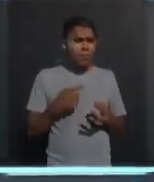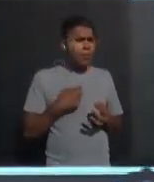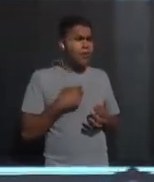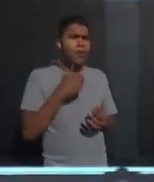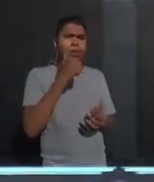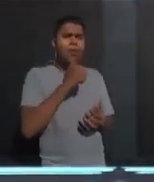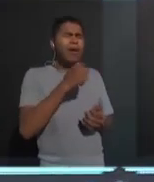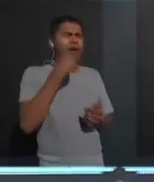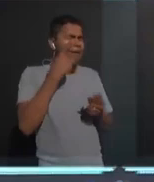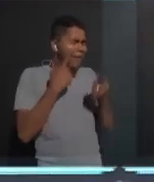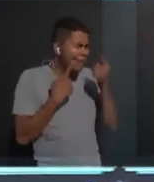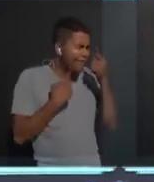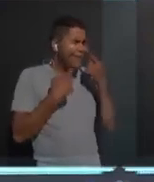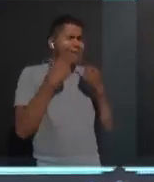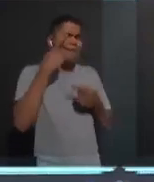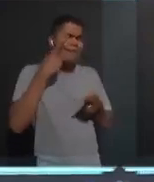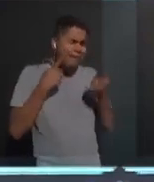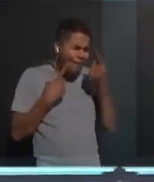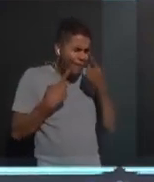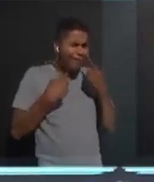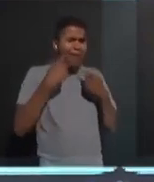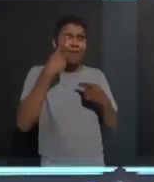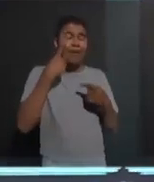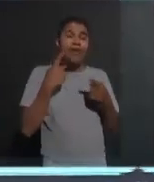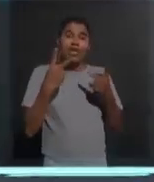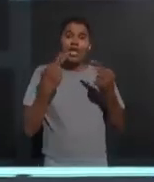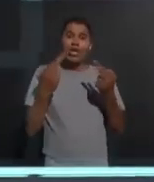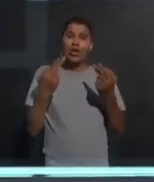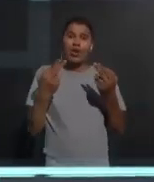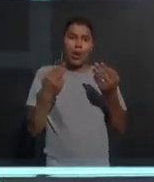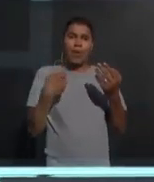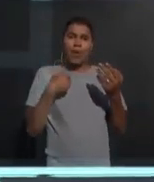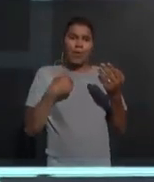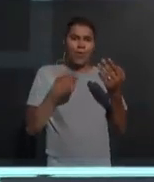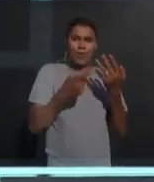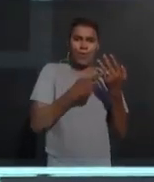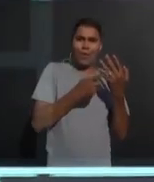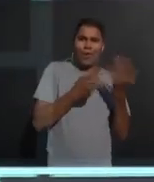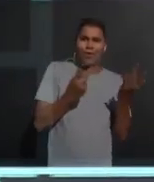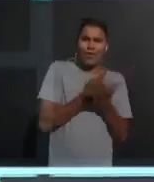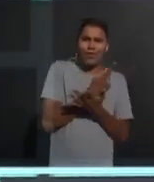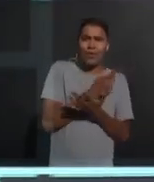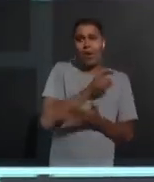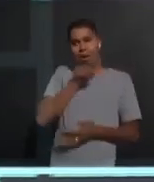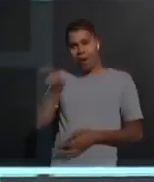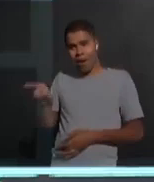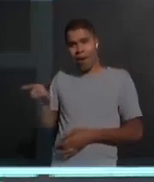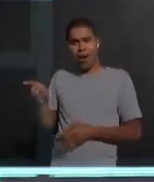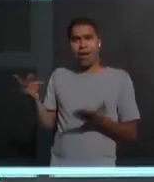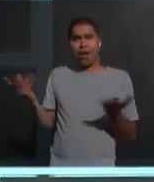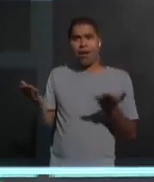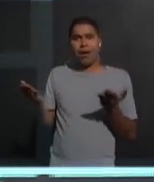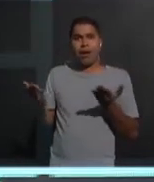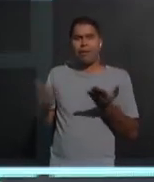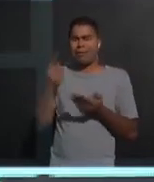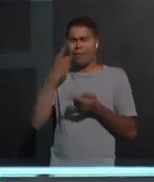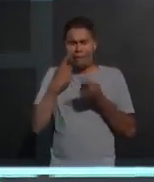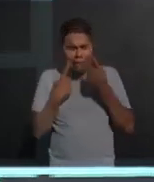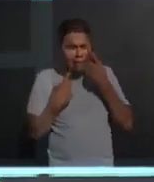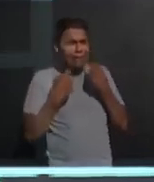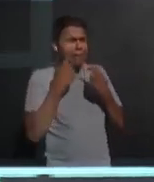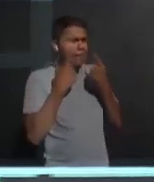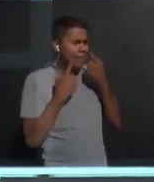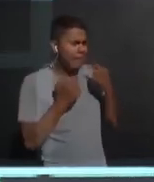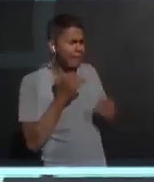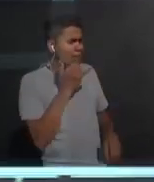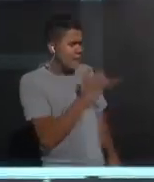boca show assim como eu com o anel ela abriu a boca chorar e ela falou assim